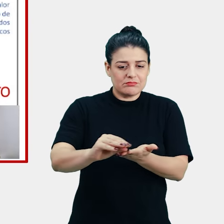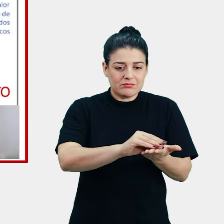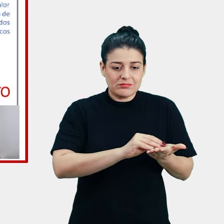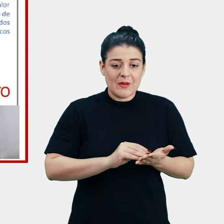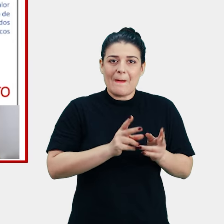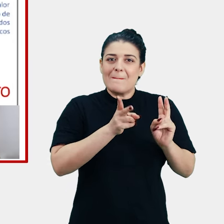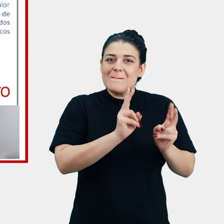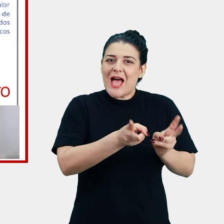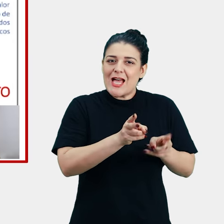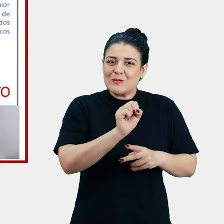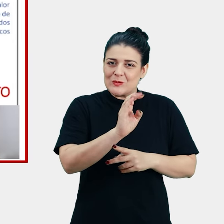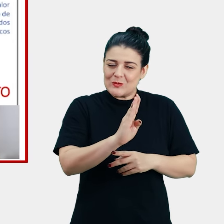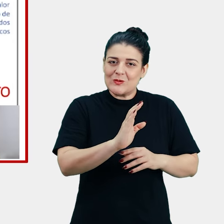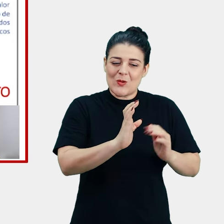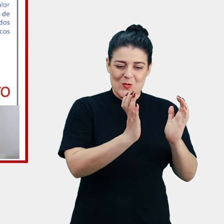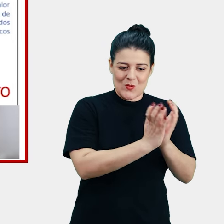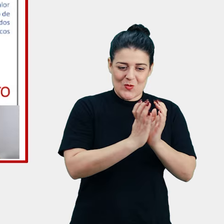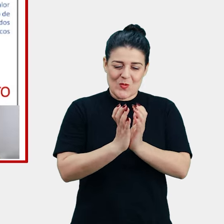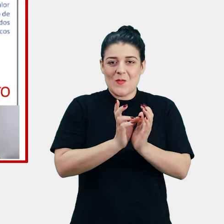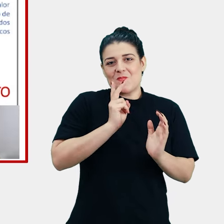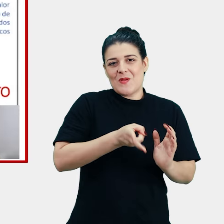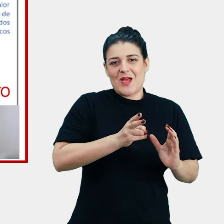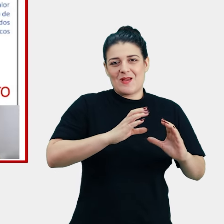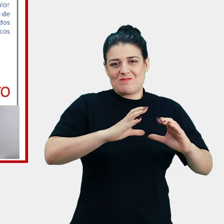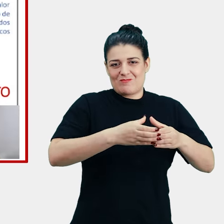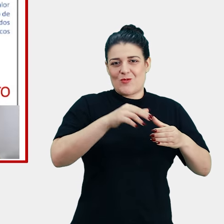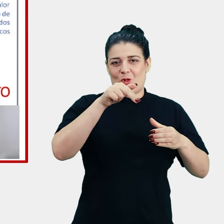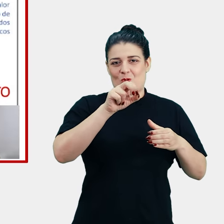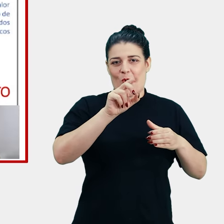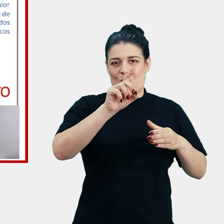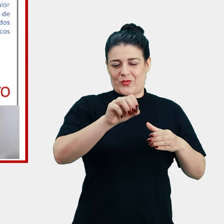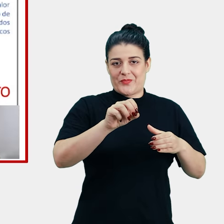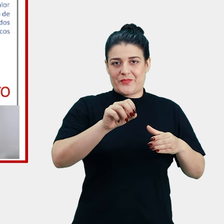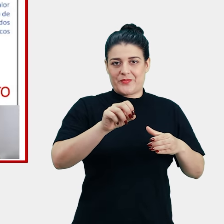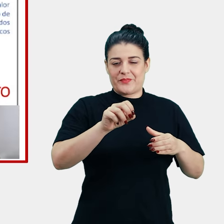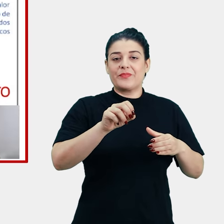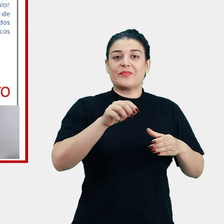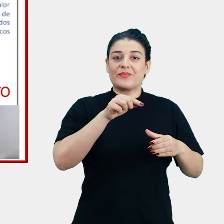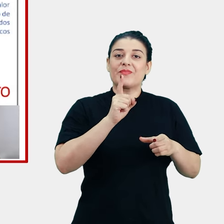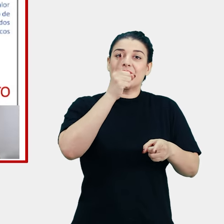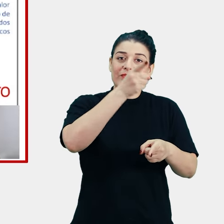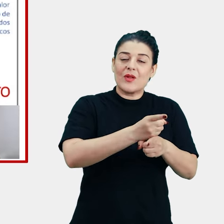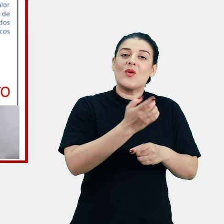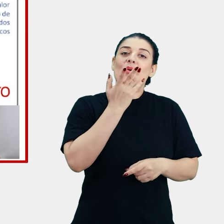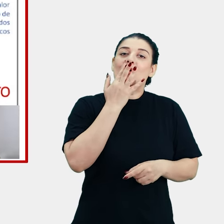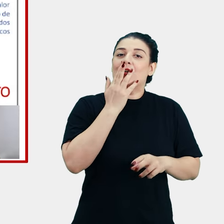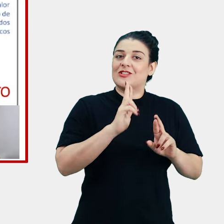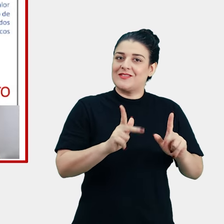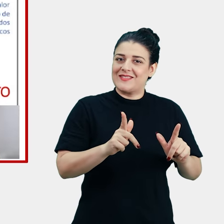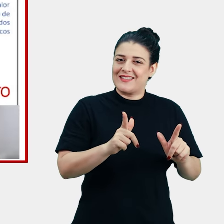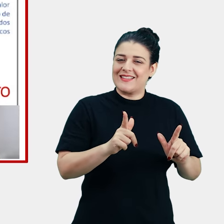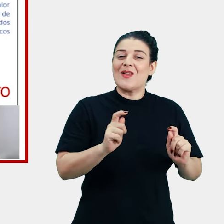são da mesma substância, vai agrupá-las em um mesmo nodo. E aí vai identificar ela com cor diferente, o que